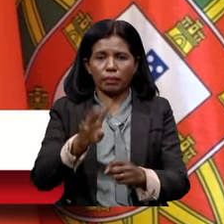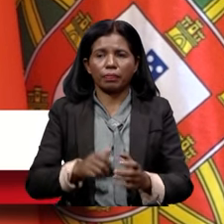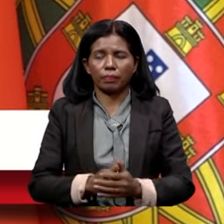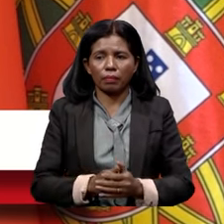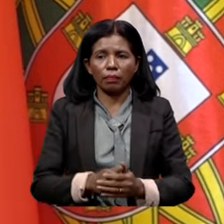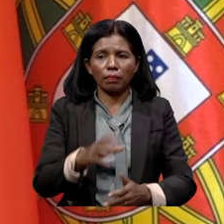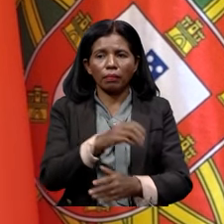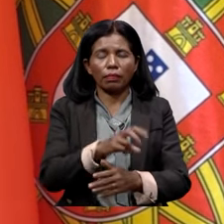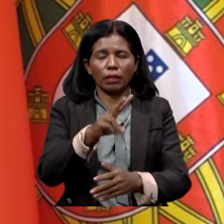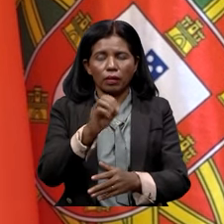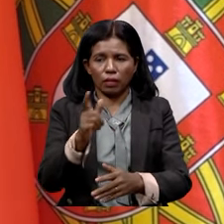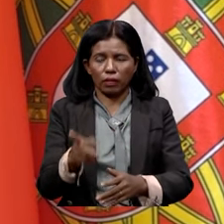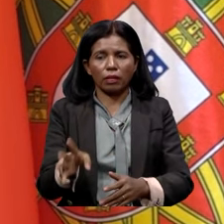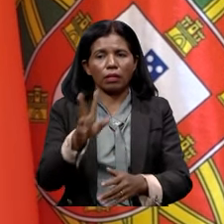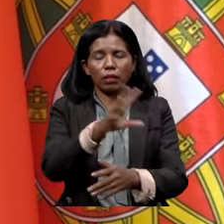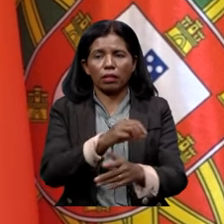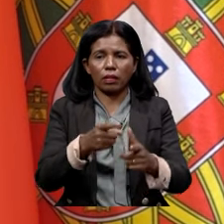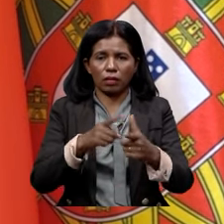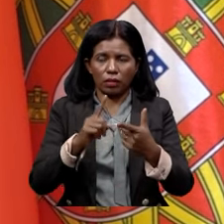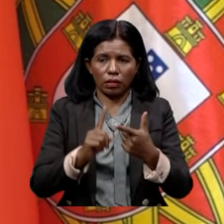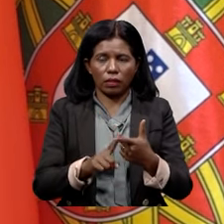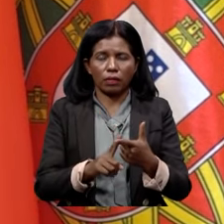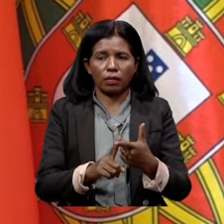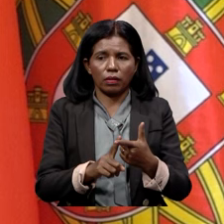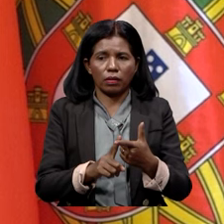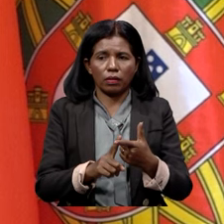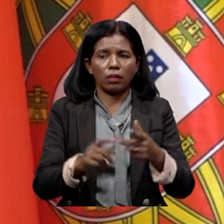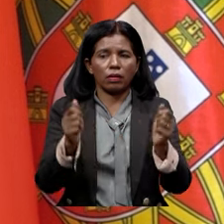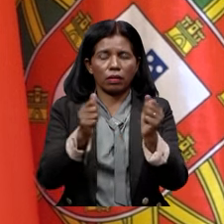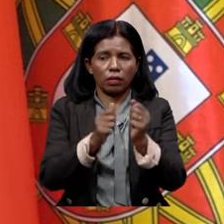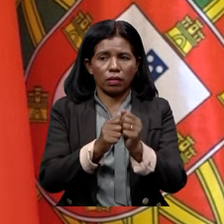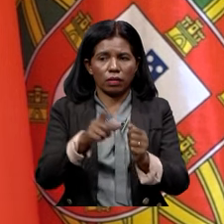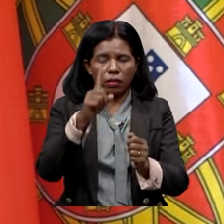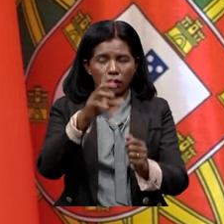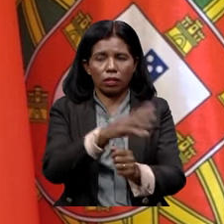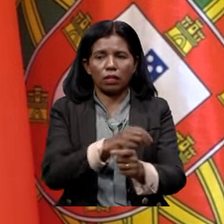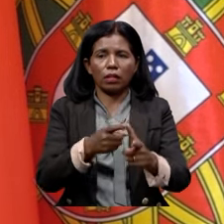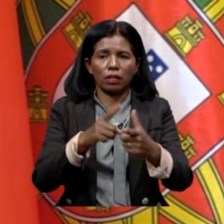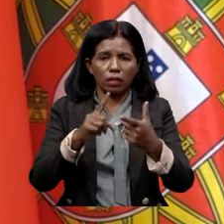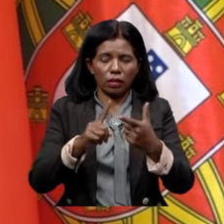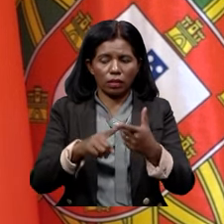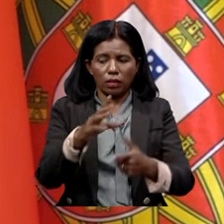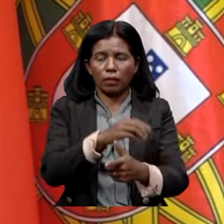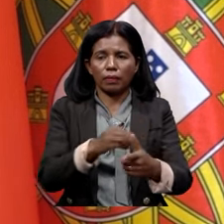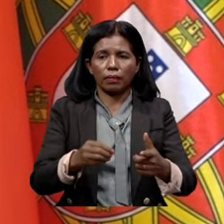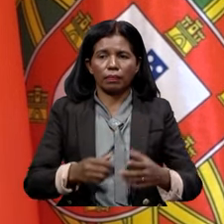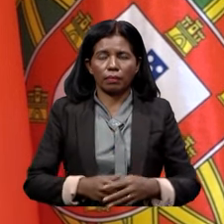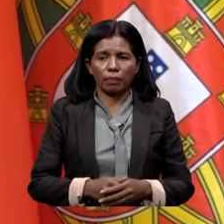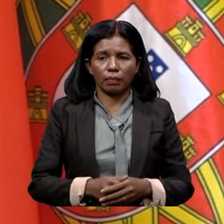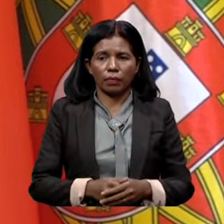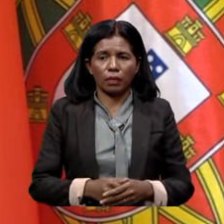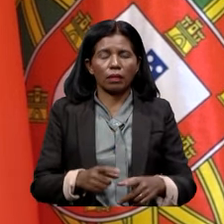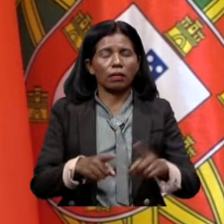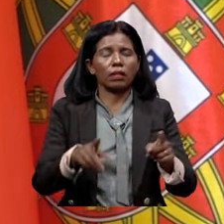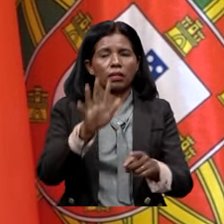de 2024 a 2028, com uma atribuição financeira de 75 milhões de euros, mais